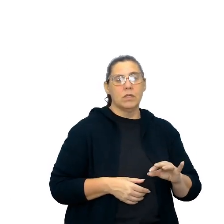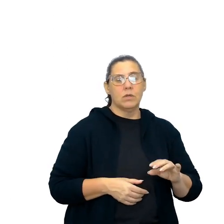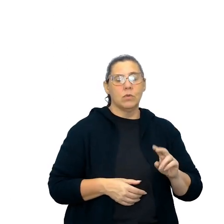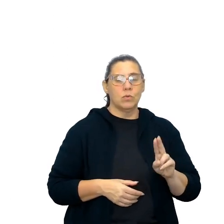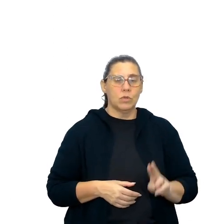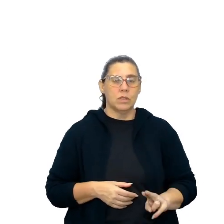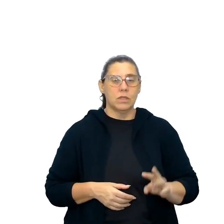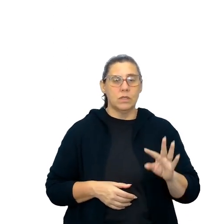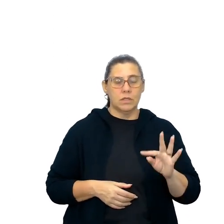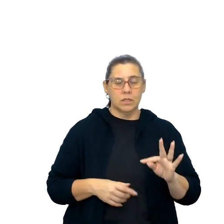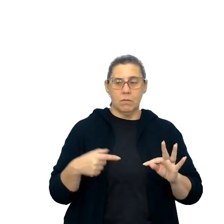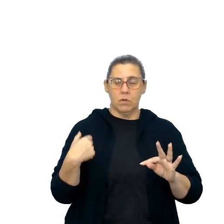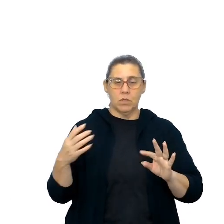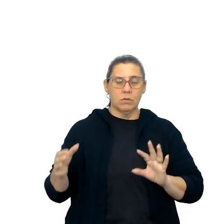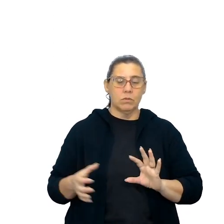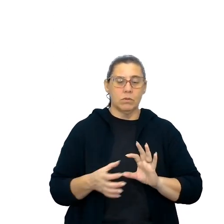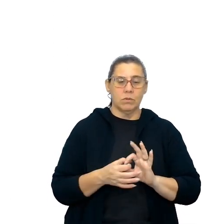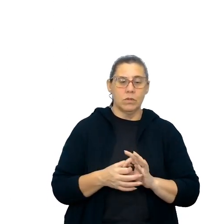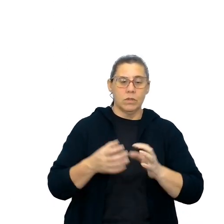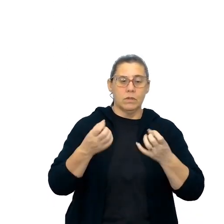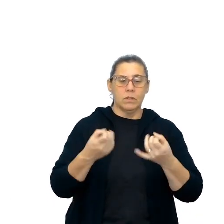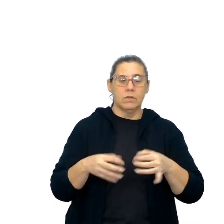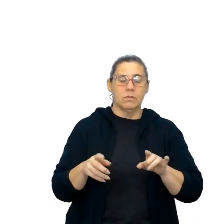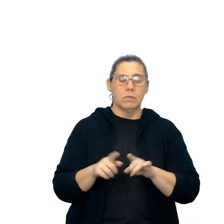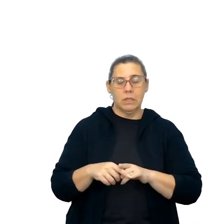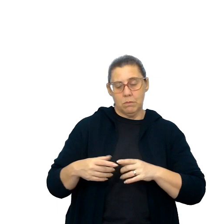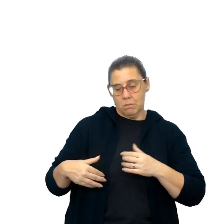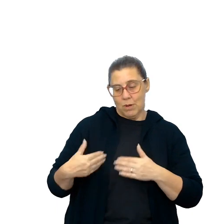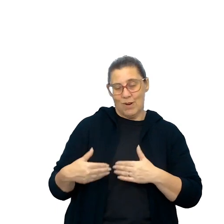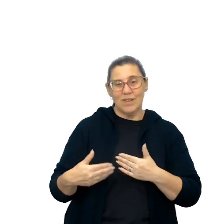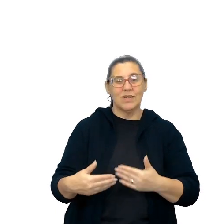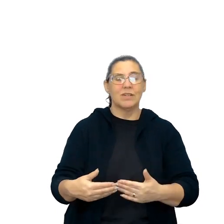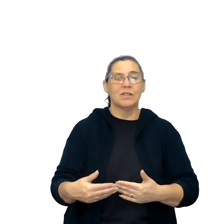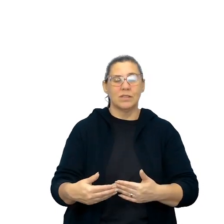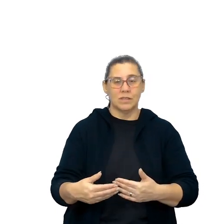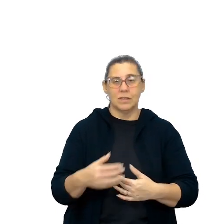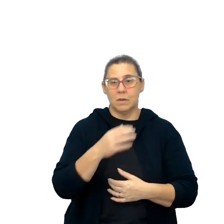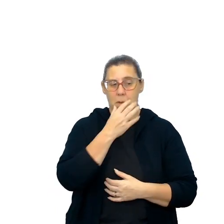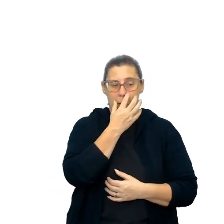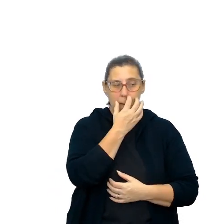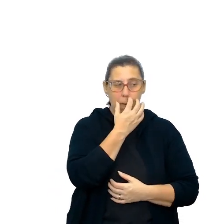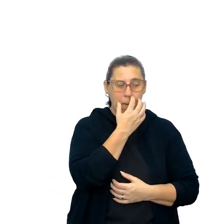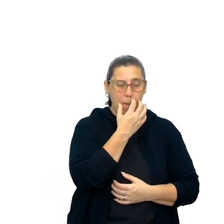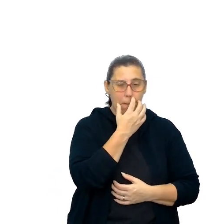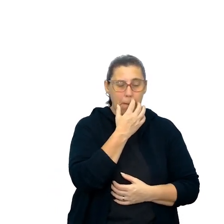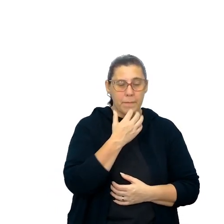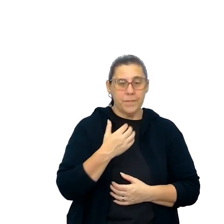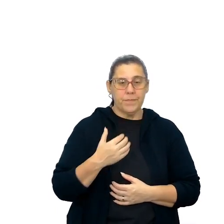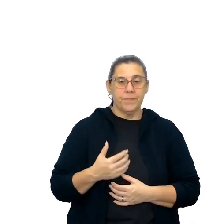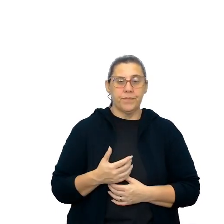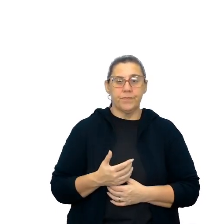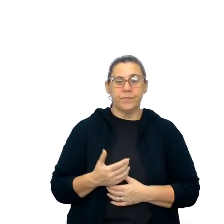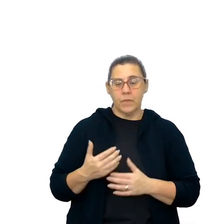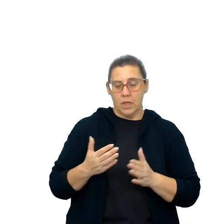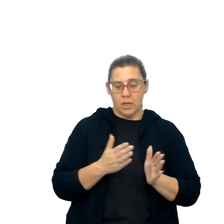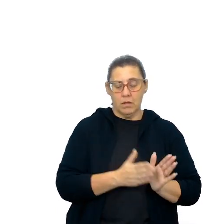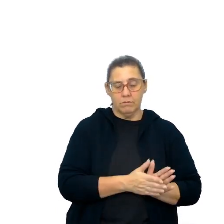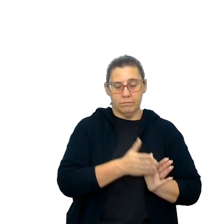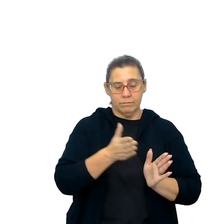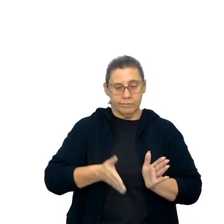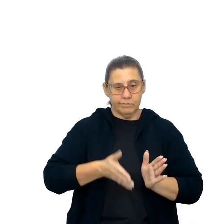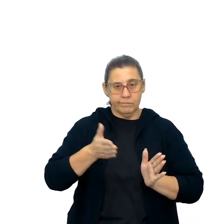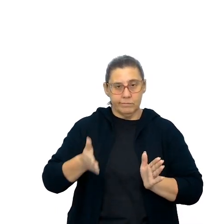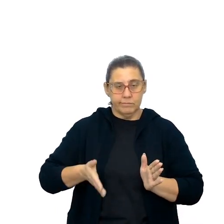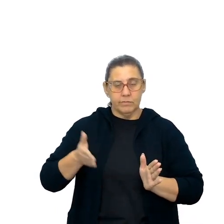estamos nos relacionando. Nós falamos do processo, né, de sucessão, né, por